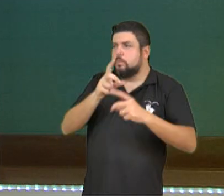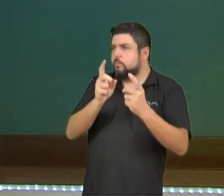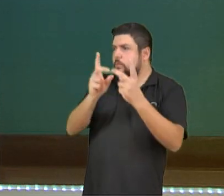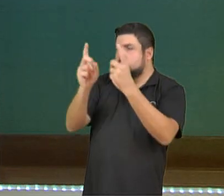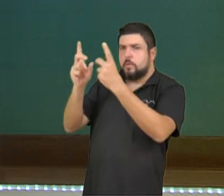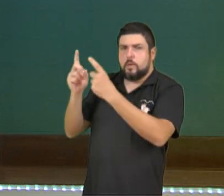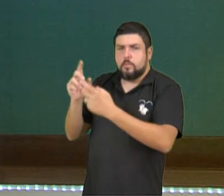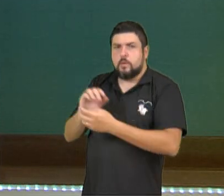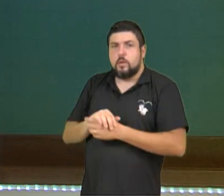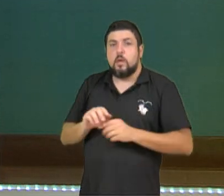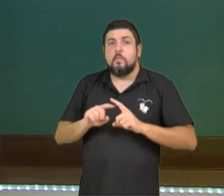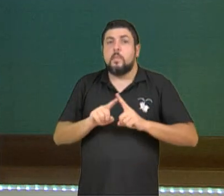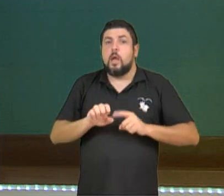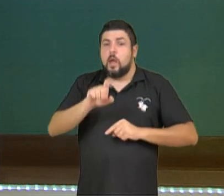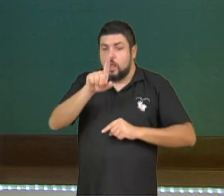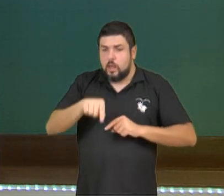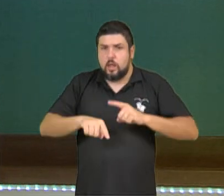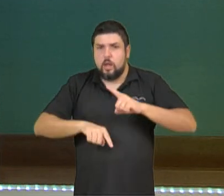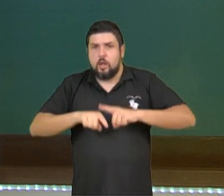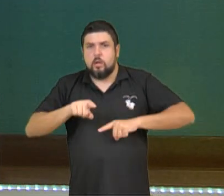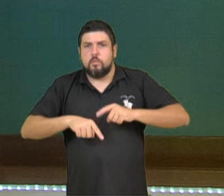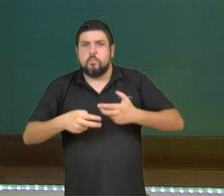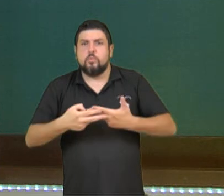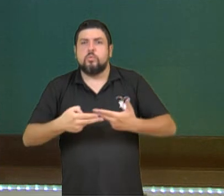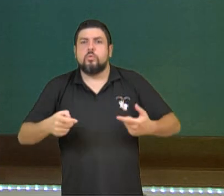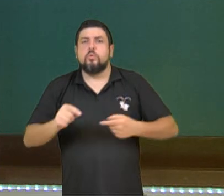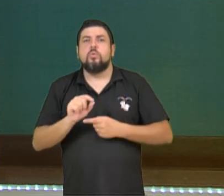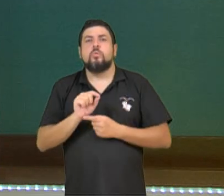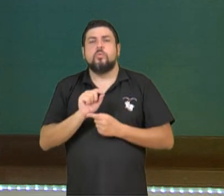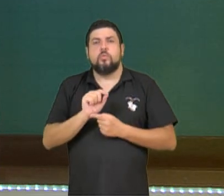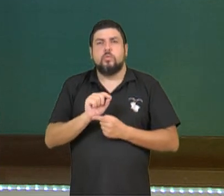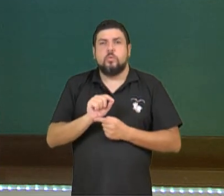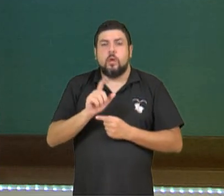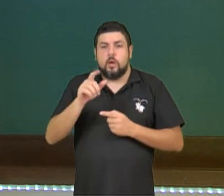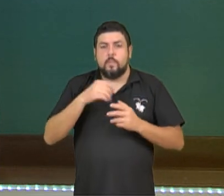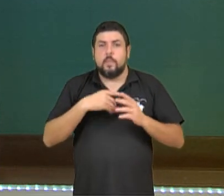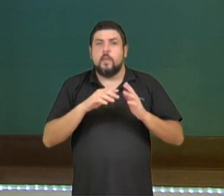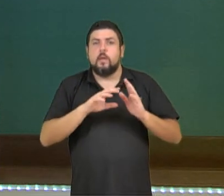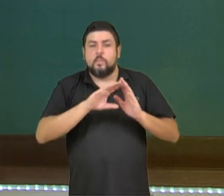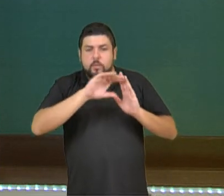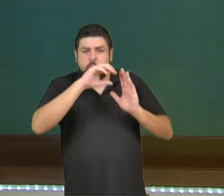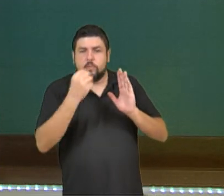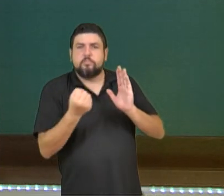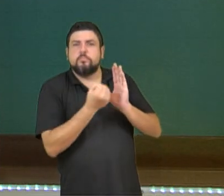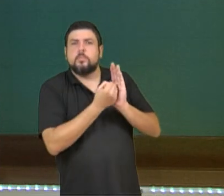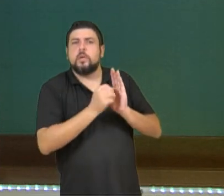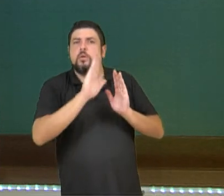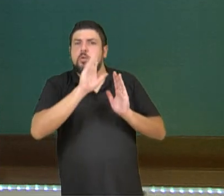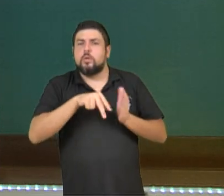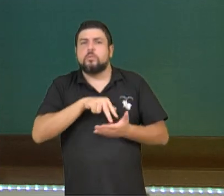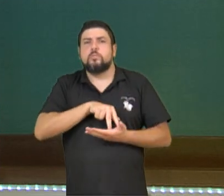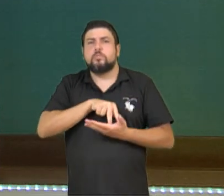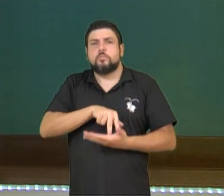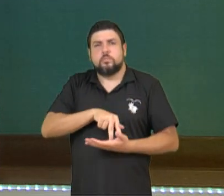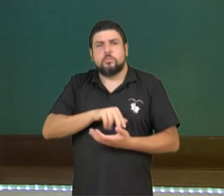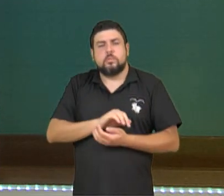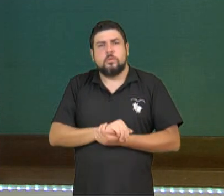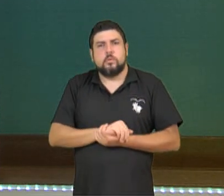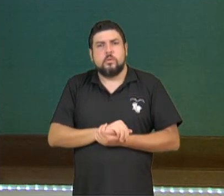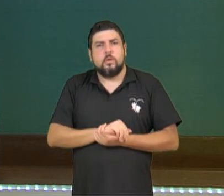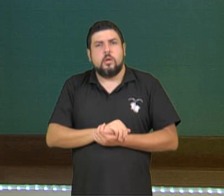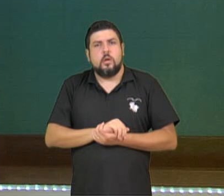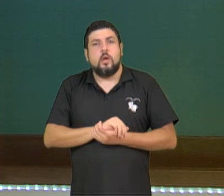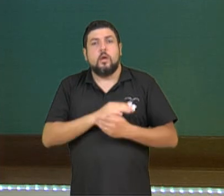são produtos baseados em já patentes estabelecidas. Então, trouxemos essas patentes, trouxemos